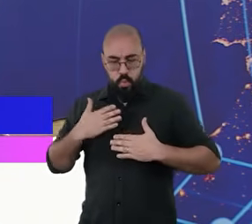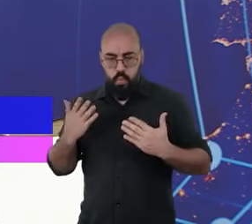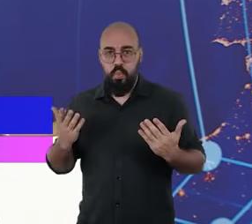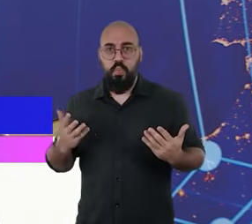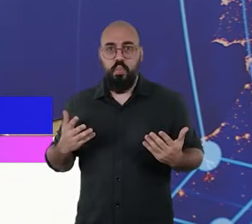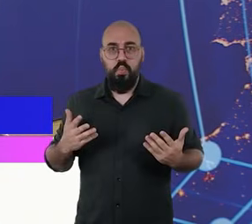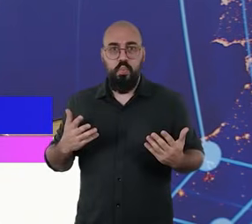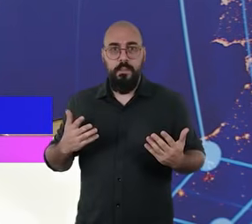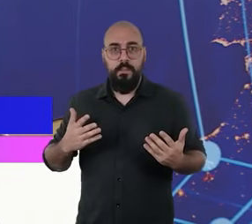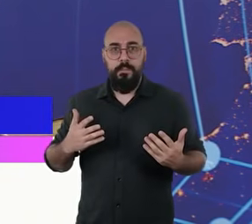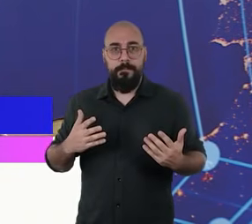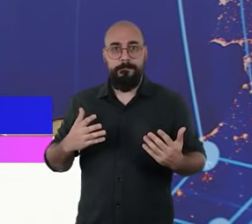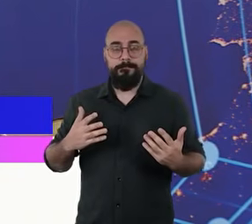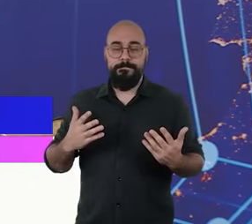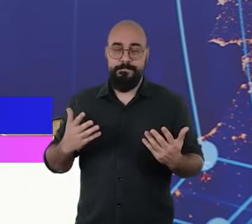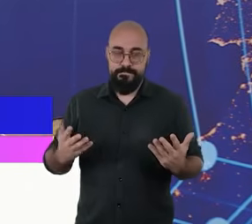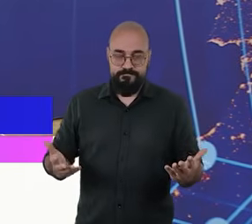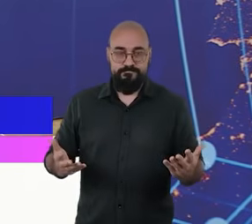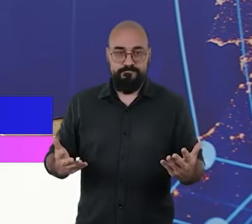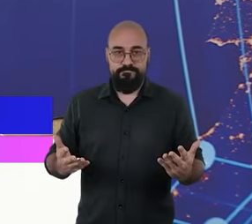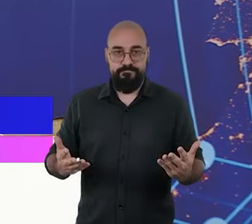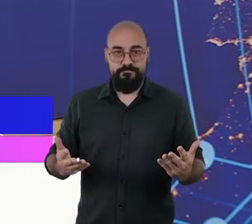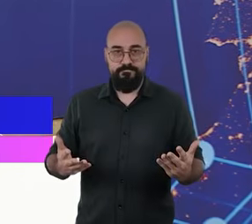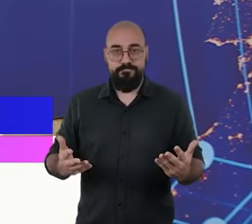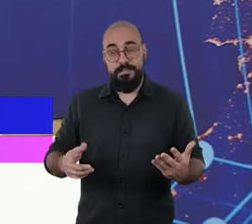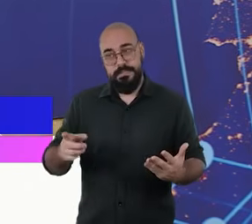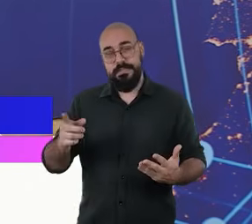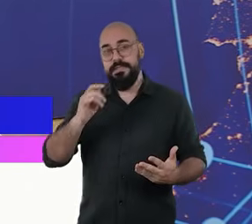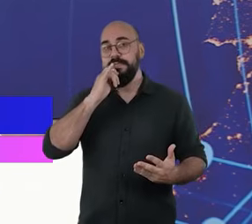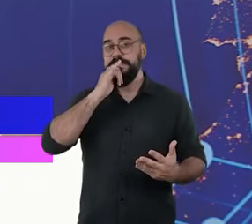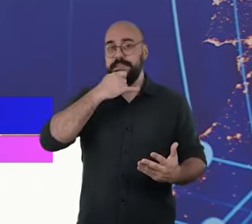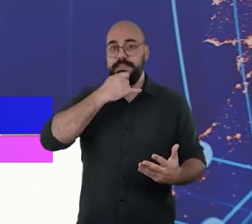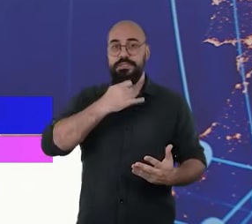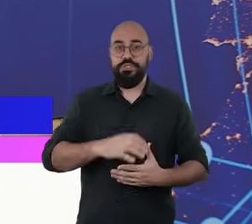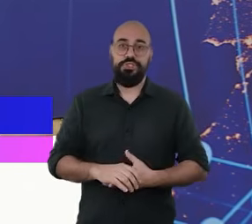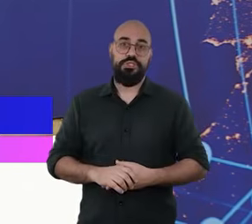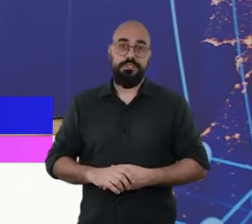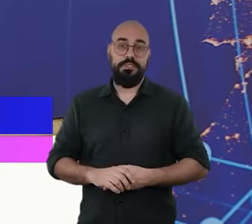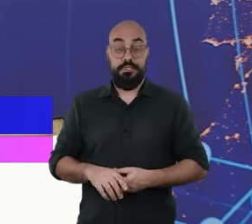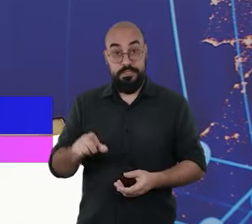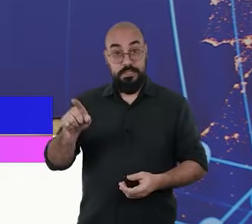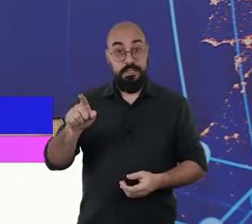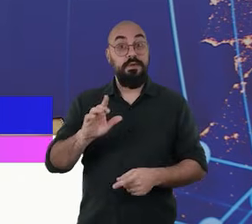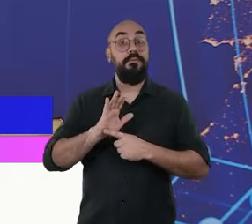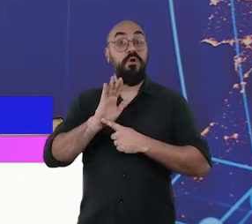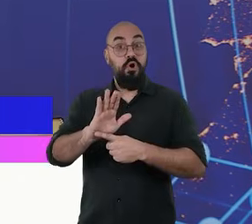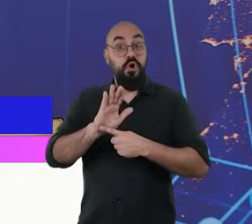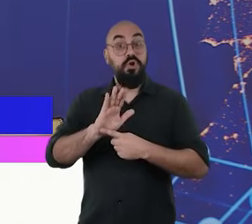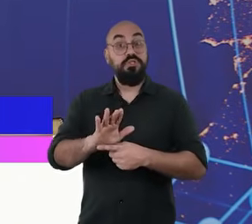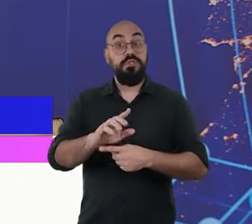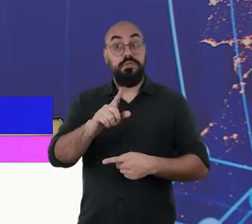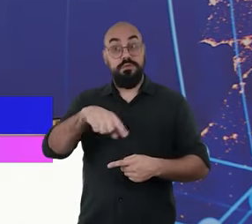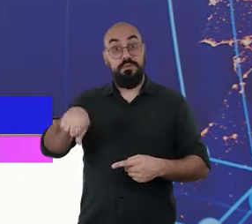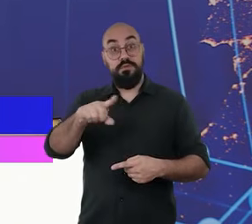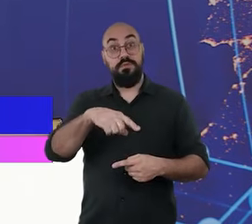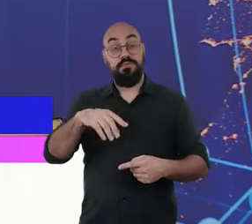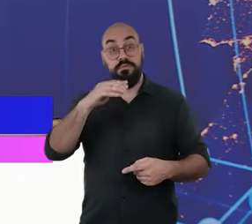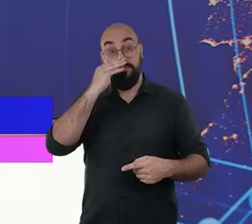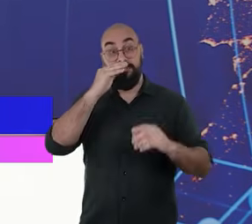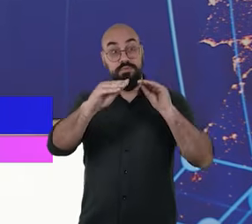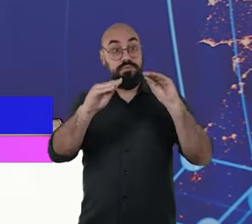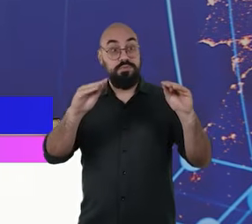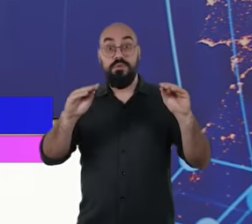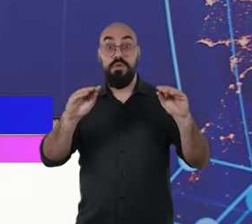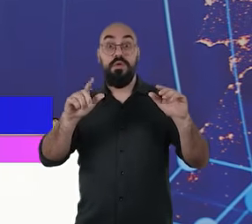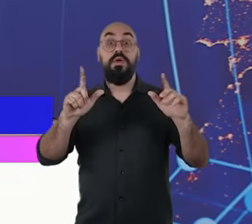o eu do ser humano. Isso é um quadro trágico. Isso mostra um mundo que está piorando.